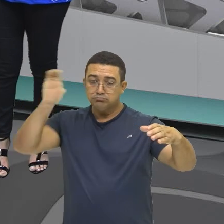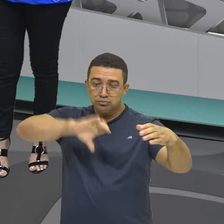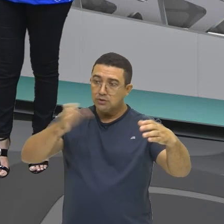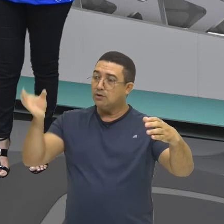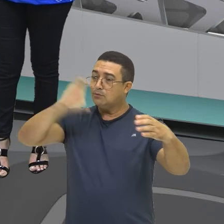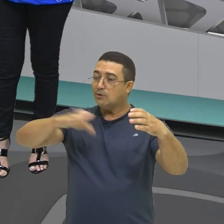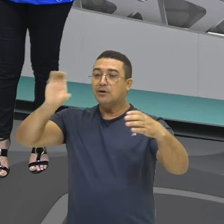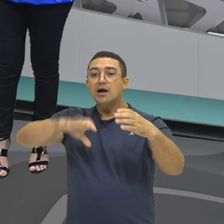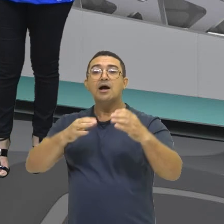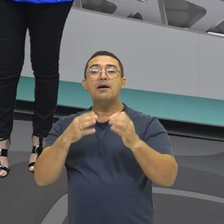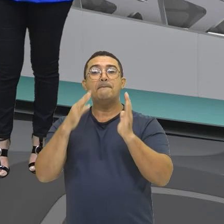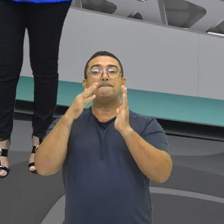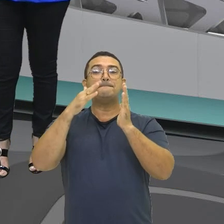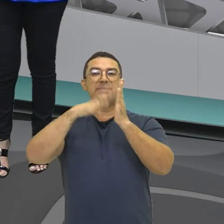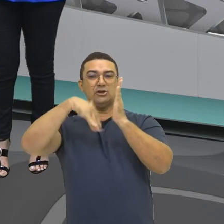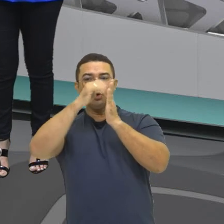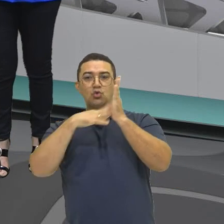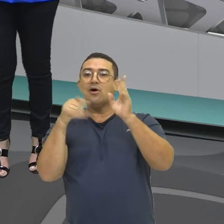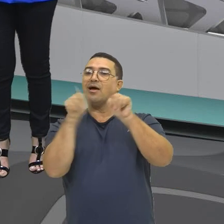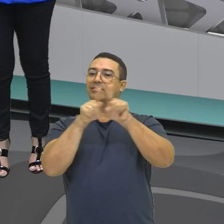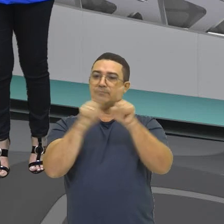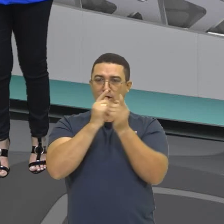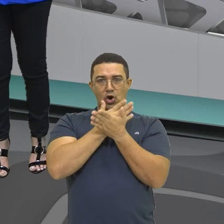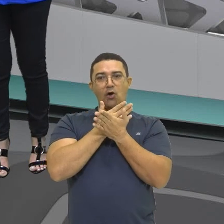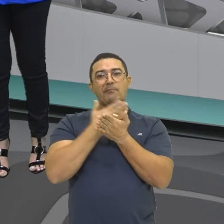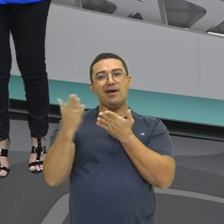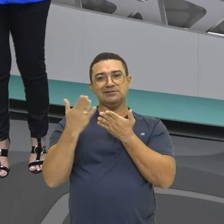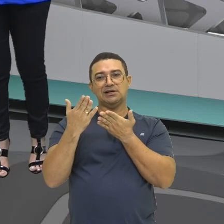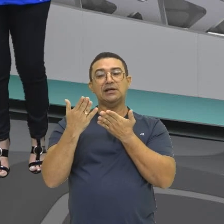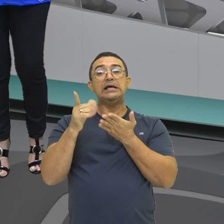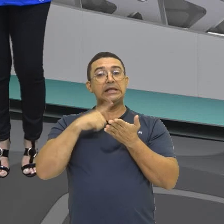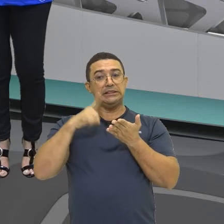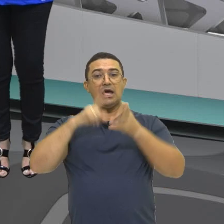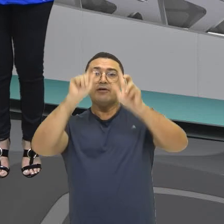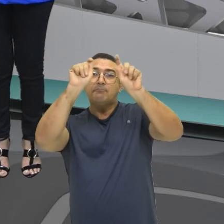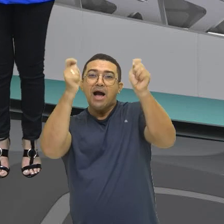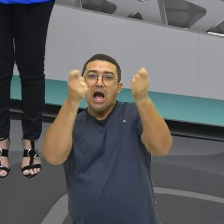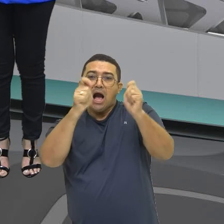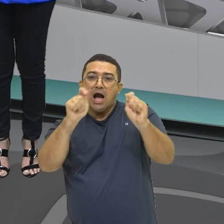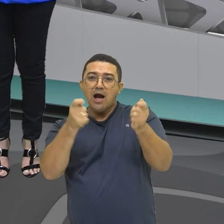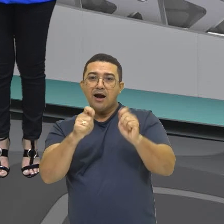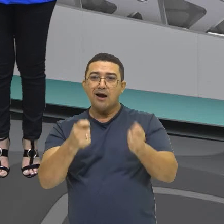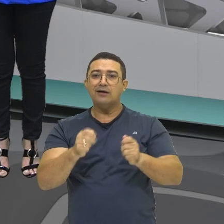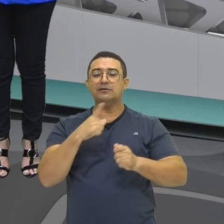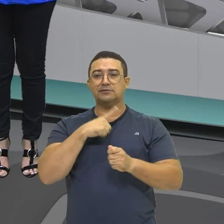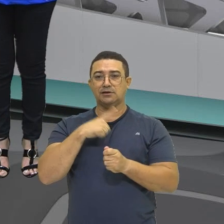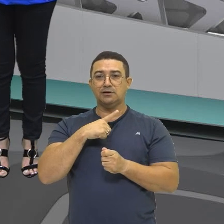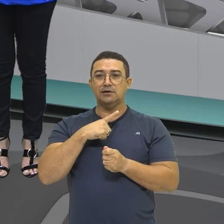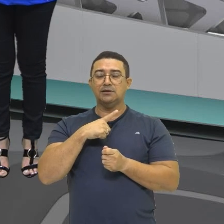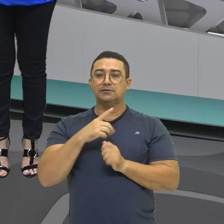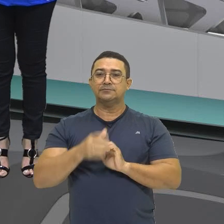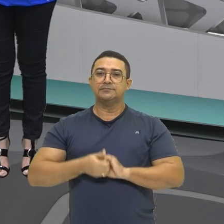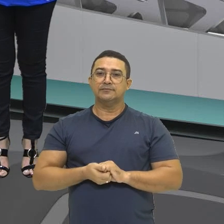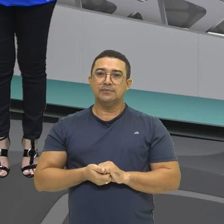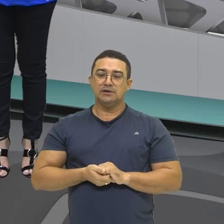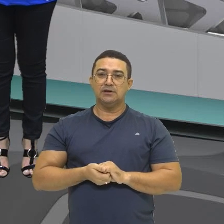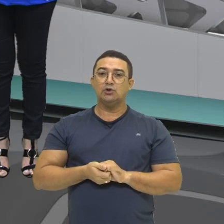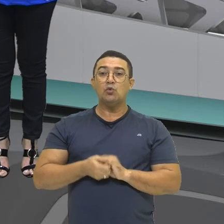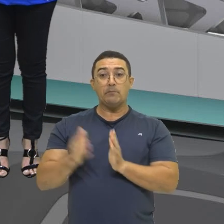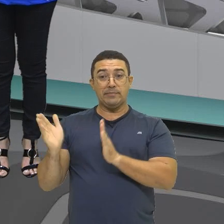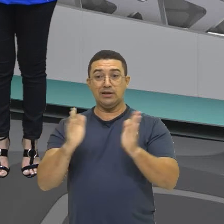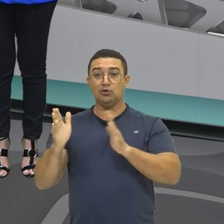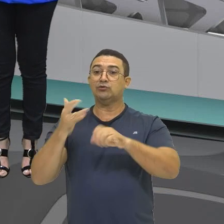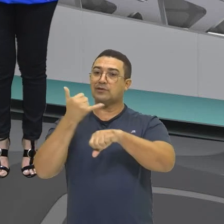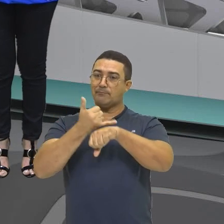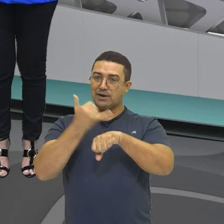ser esquematizada. Na idade dos metais, o homem já vai o quê? Domina as ferramentas, o